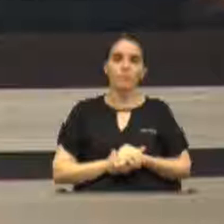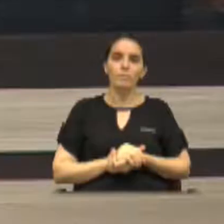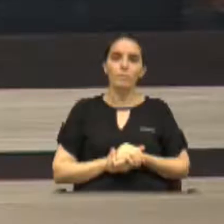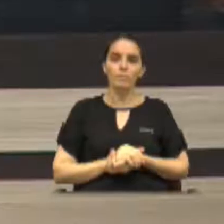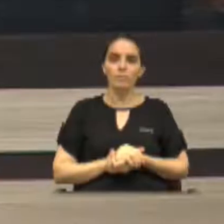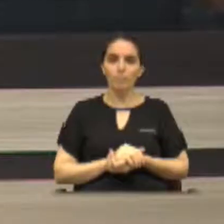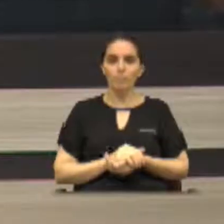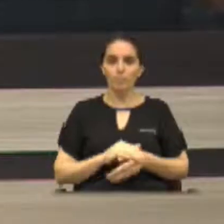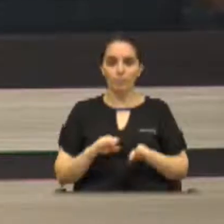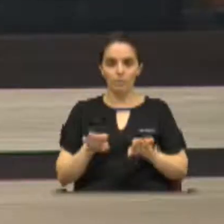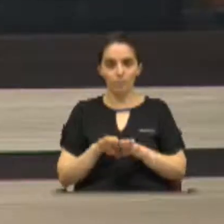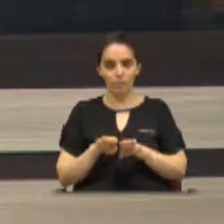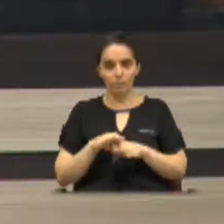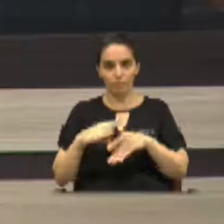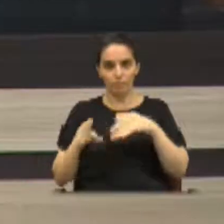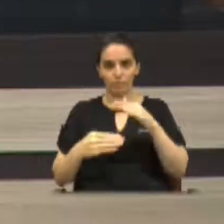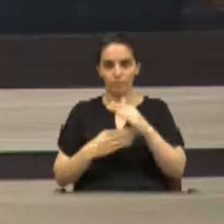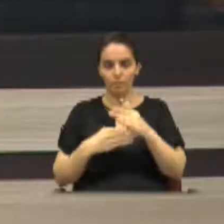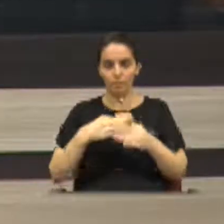e destinar até R$